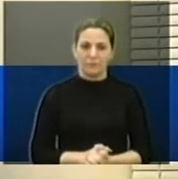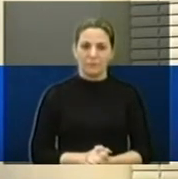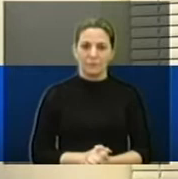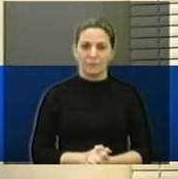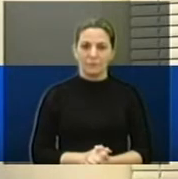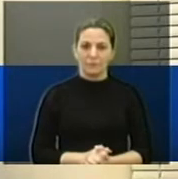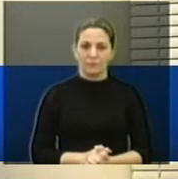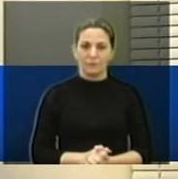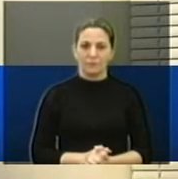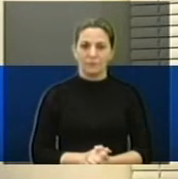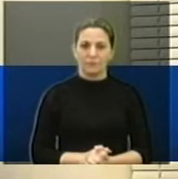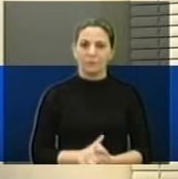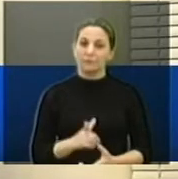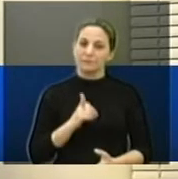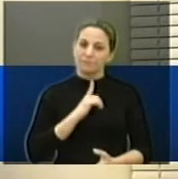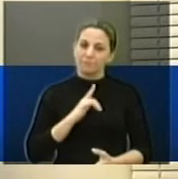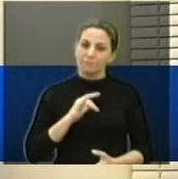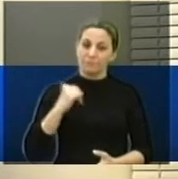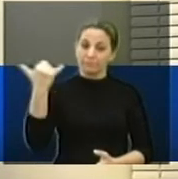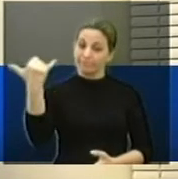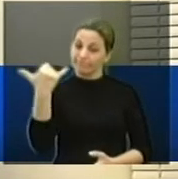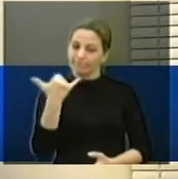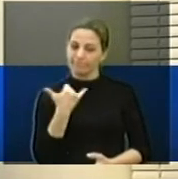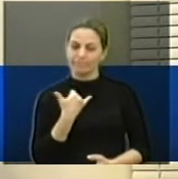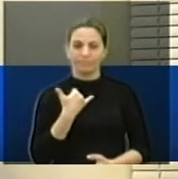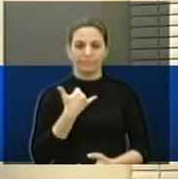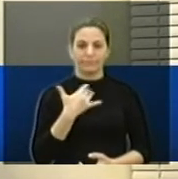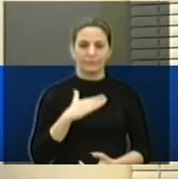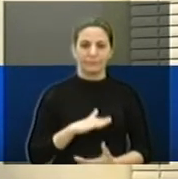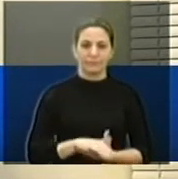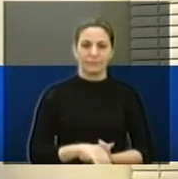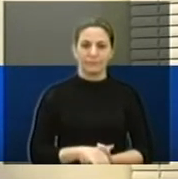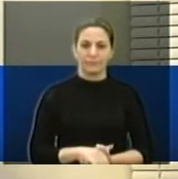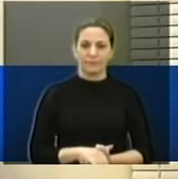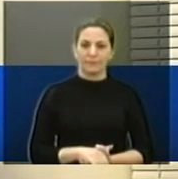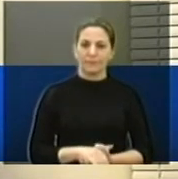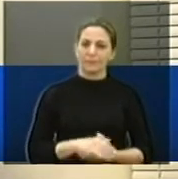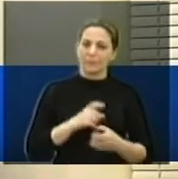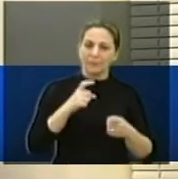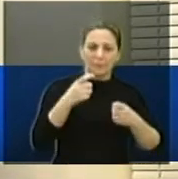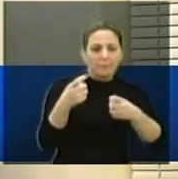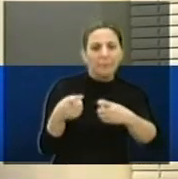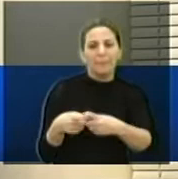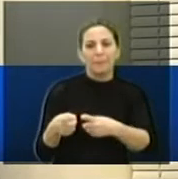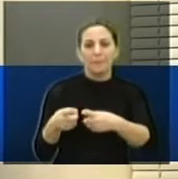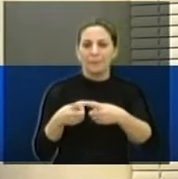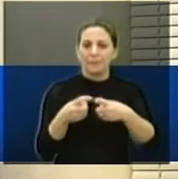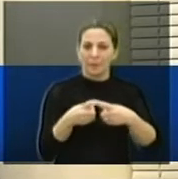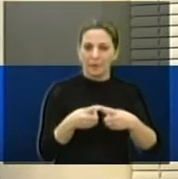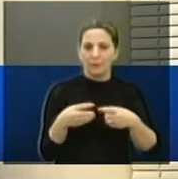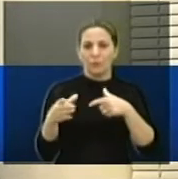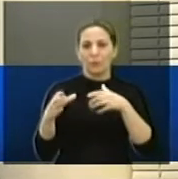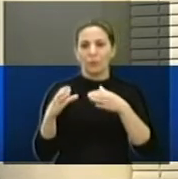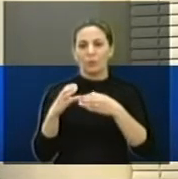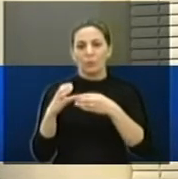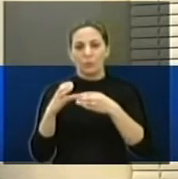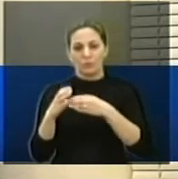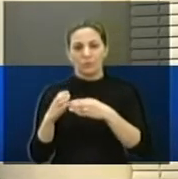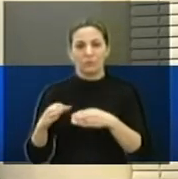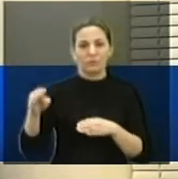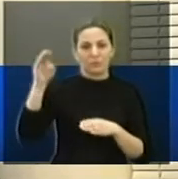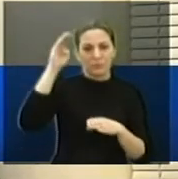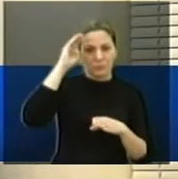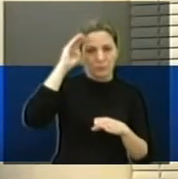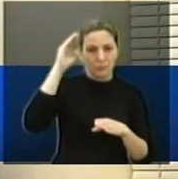temos a informação chegou para nós que vários médicos concursados inclusive não